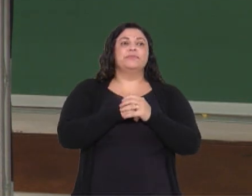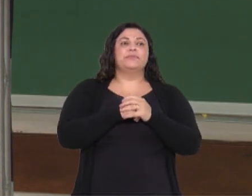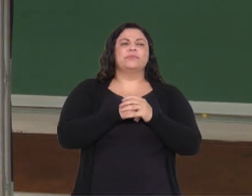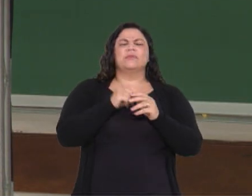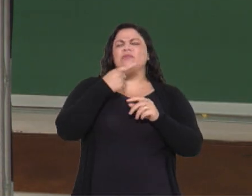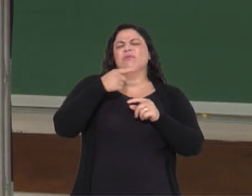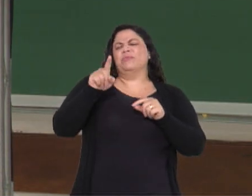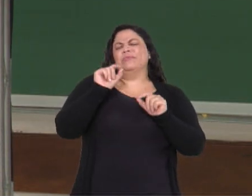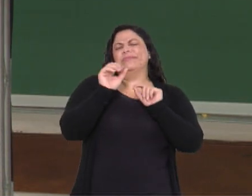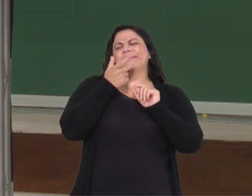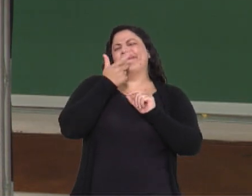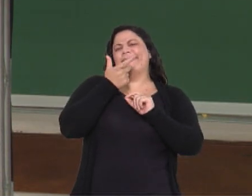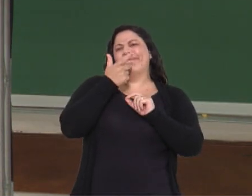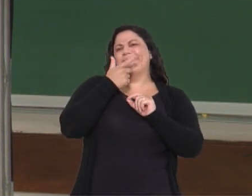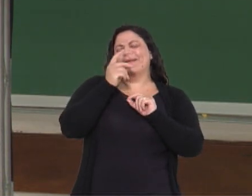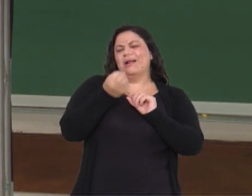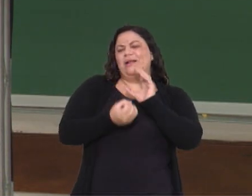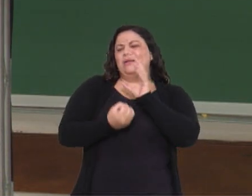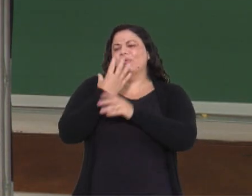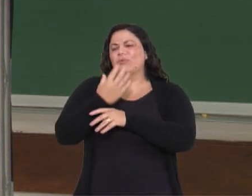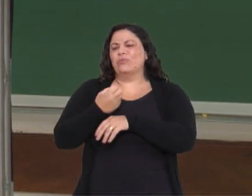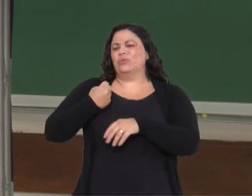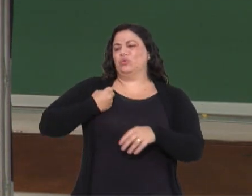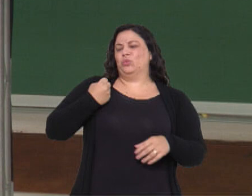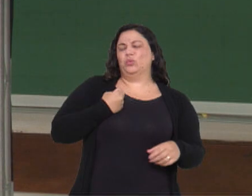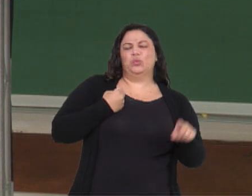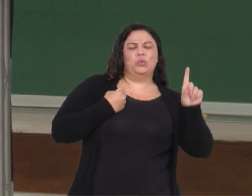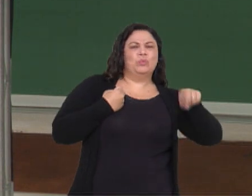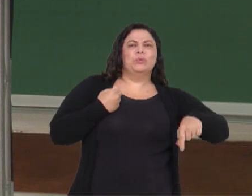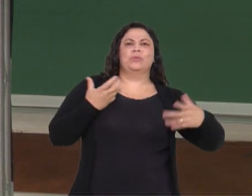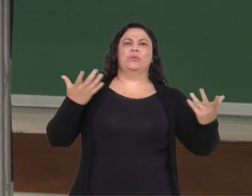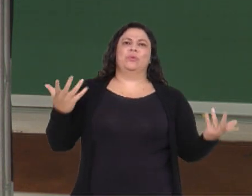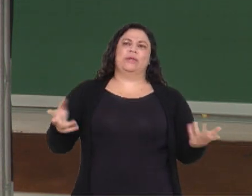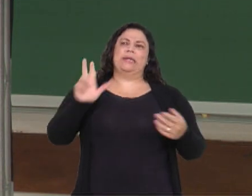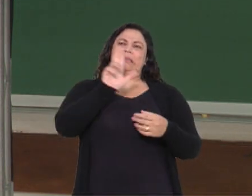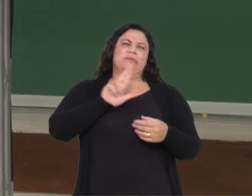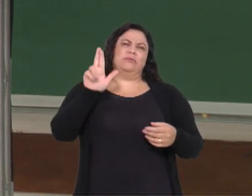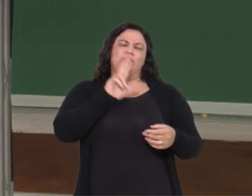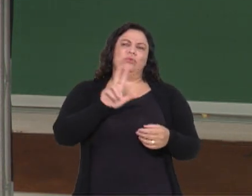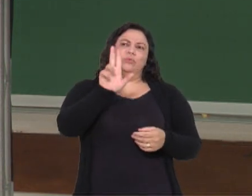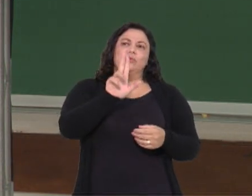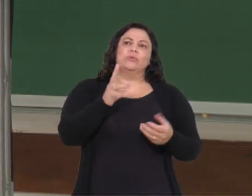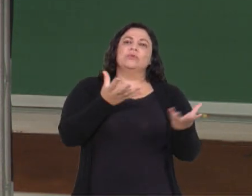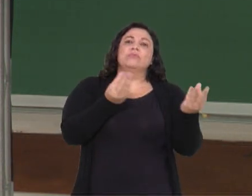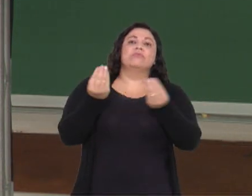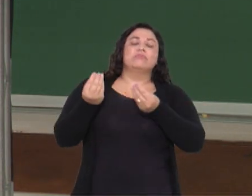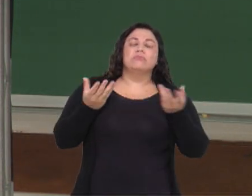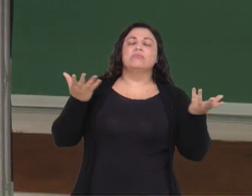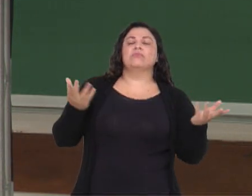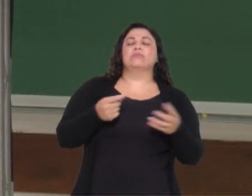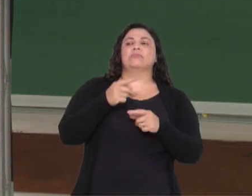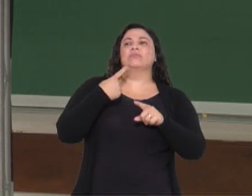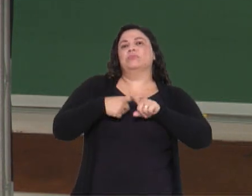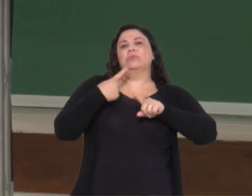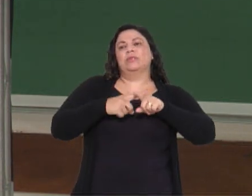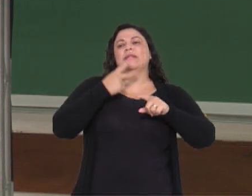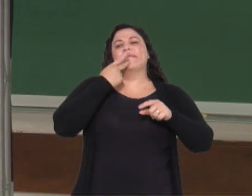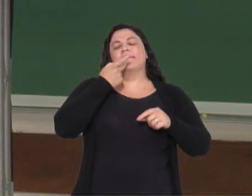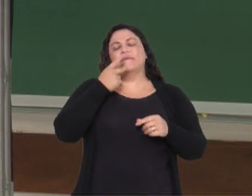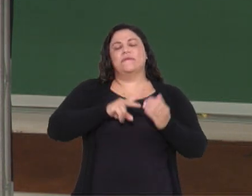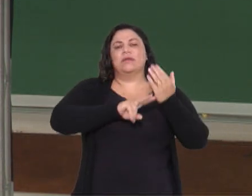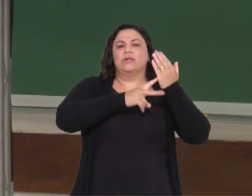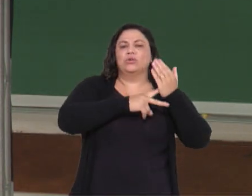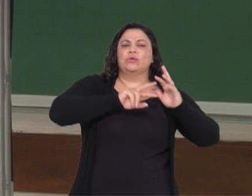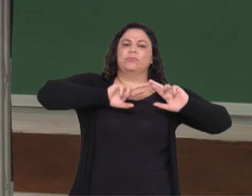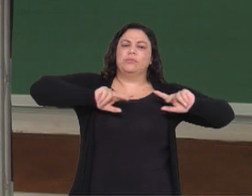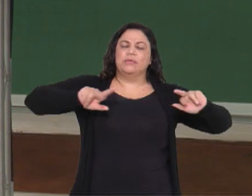da origem, que número ele é. Ele é um número bastante utilizado, né? Principalmente quando a gente está falando da geometria, principalmente